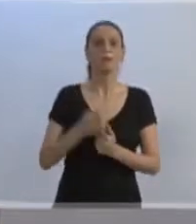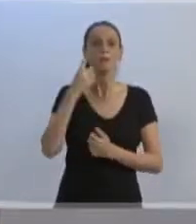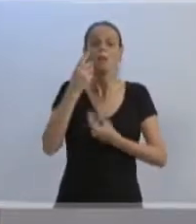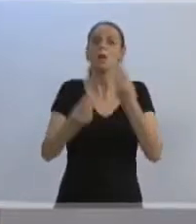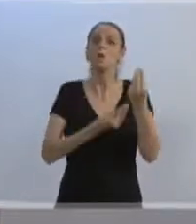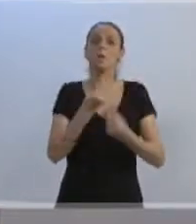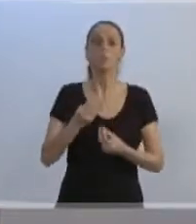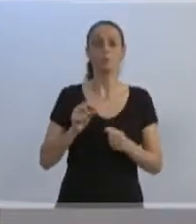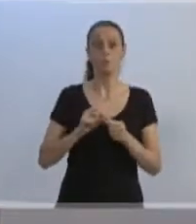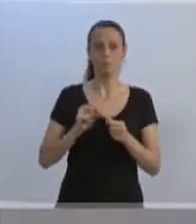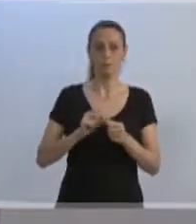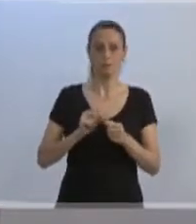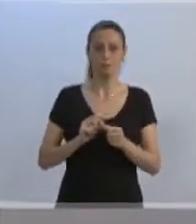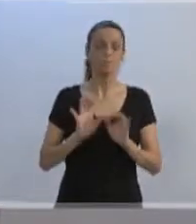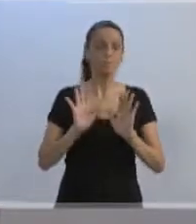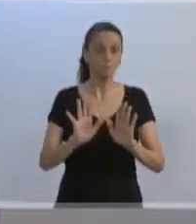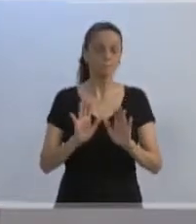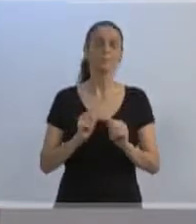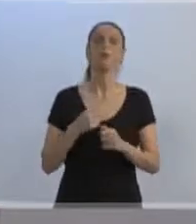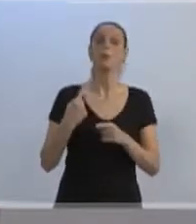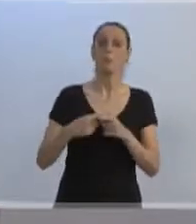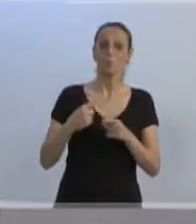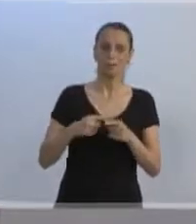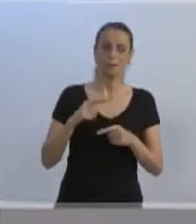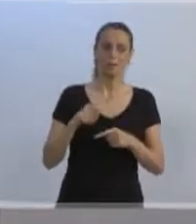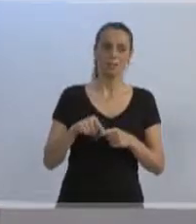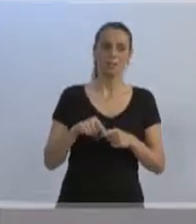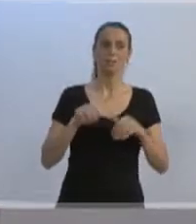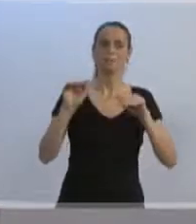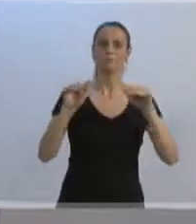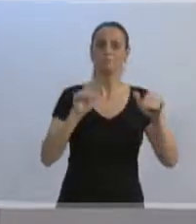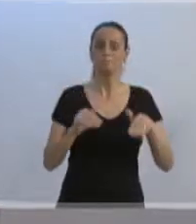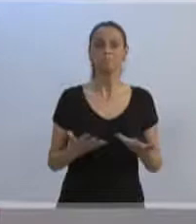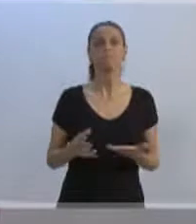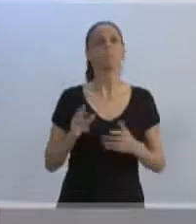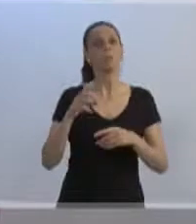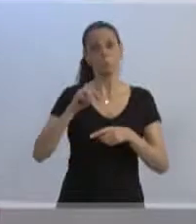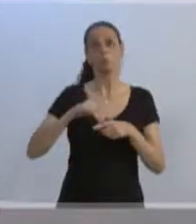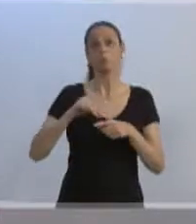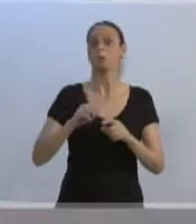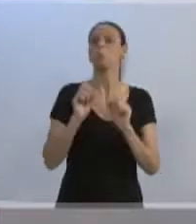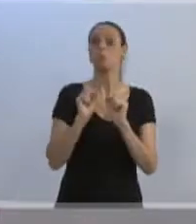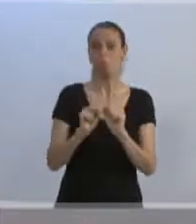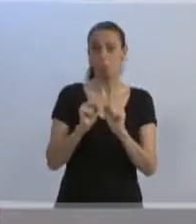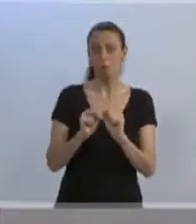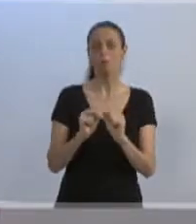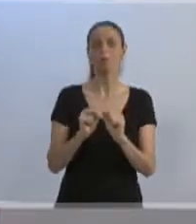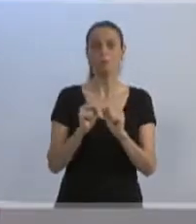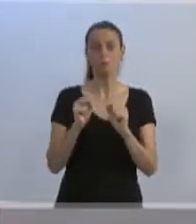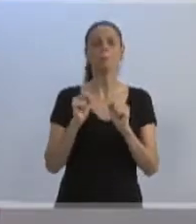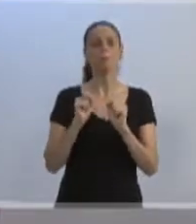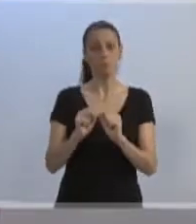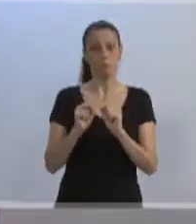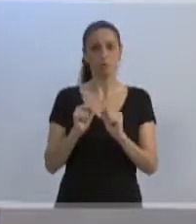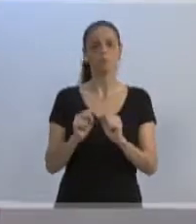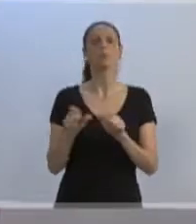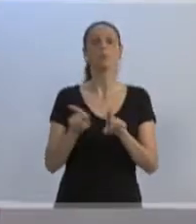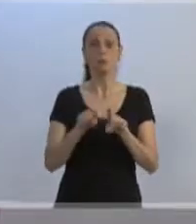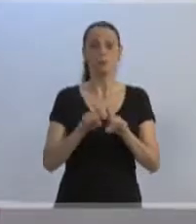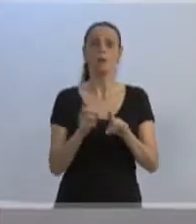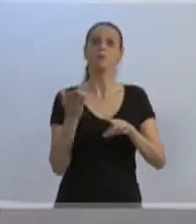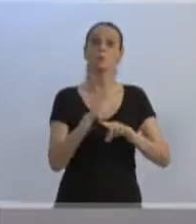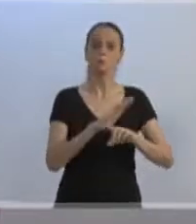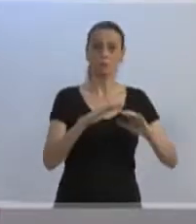que dentro de si dessa modalidade o município vai poder estar contemplando essas creches